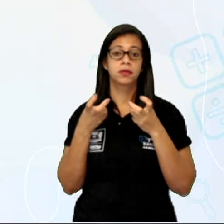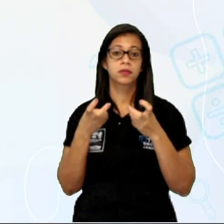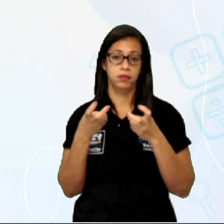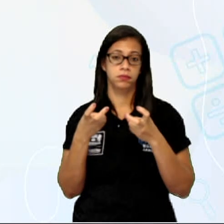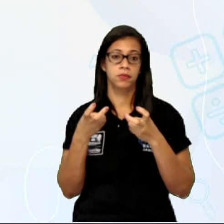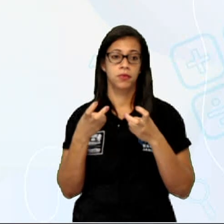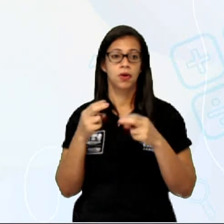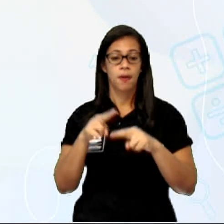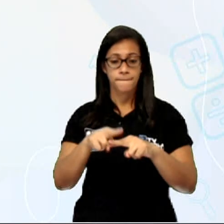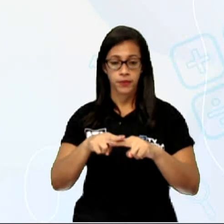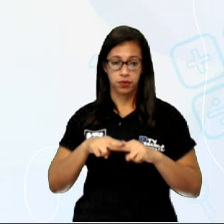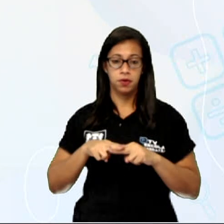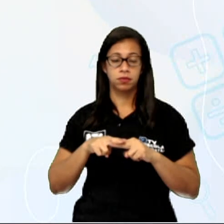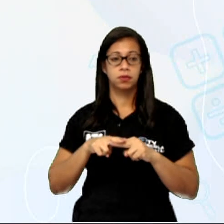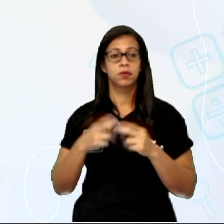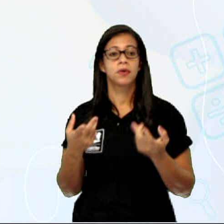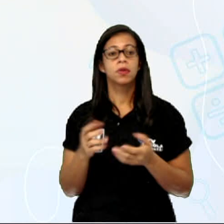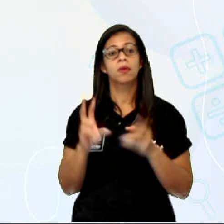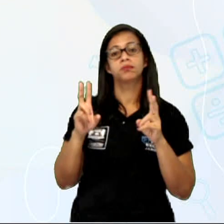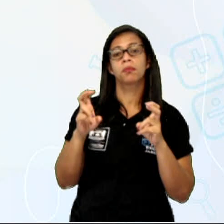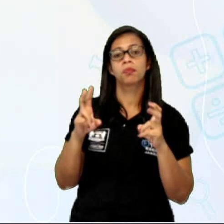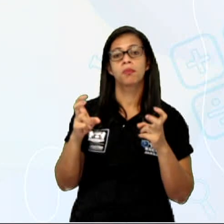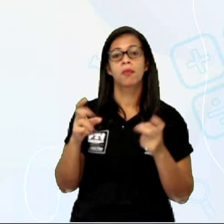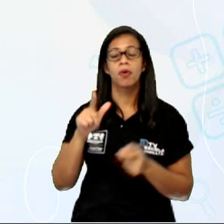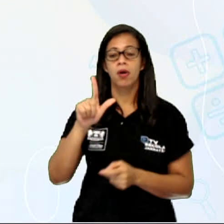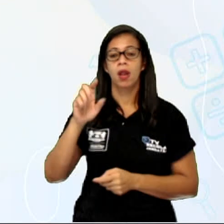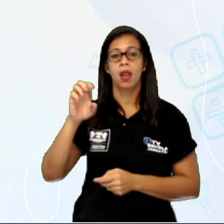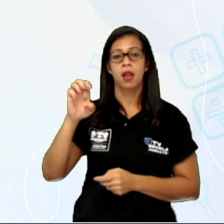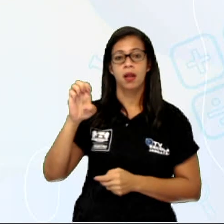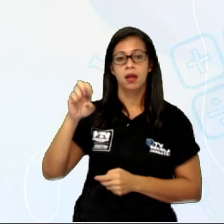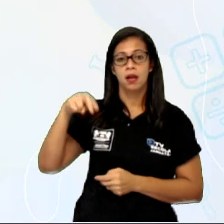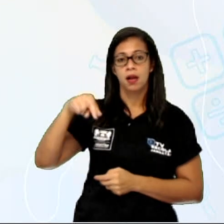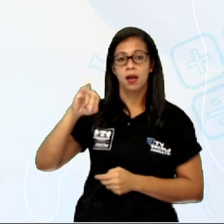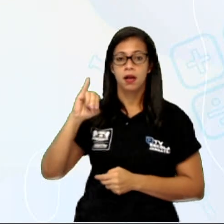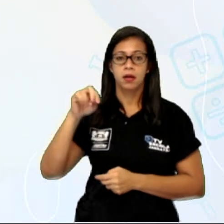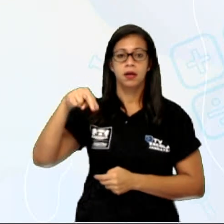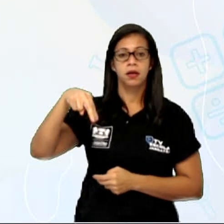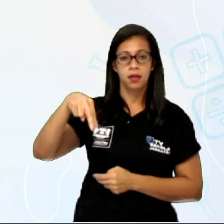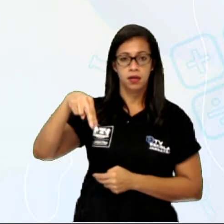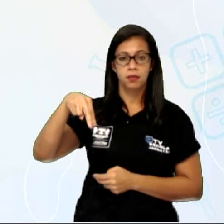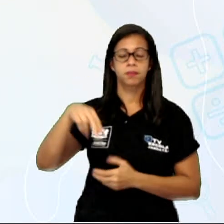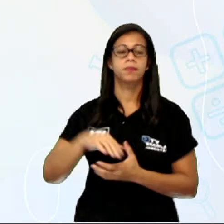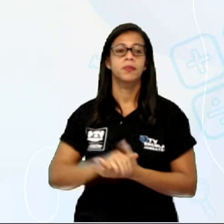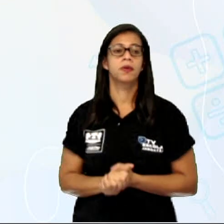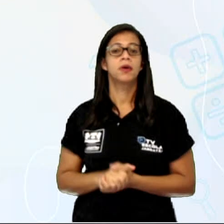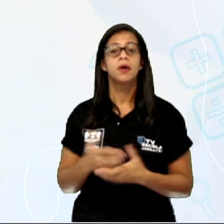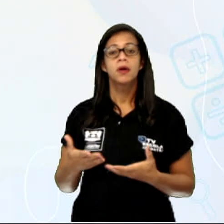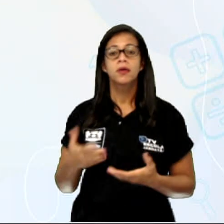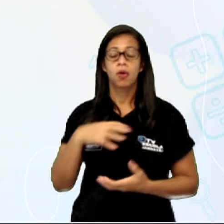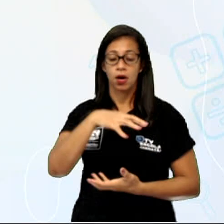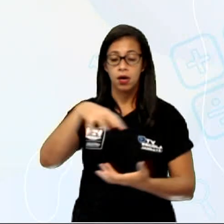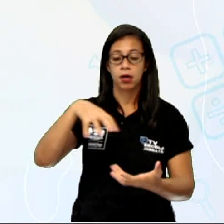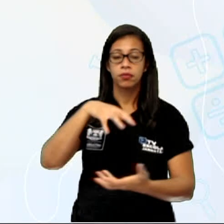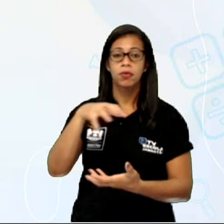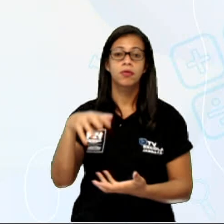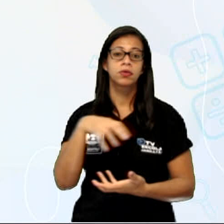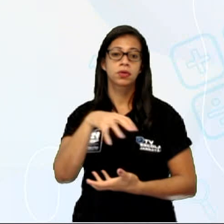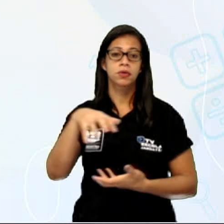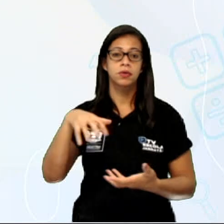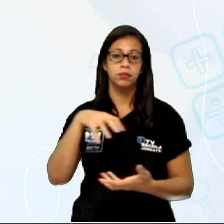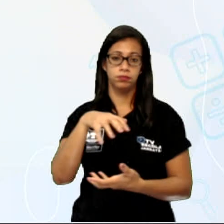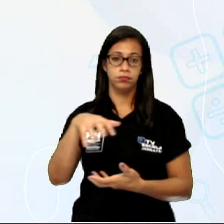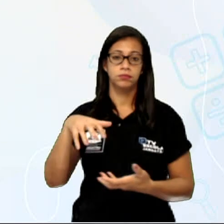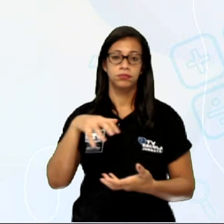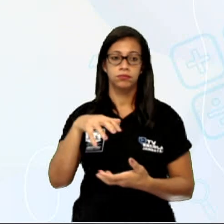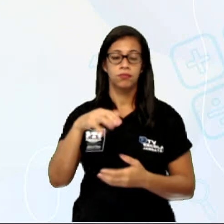a partir deste momento, a revolução ela vai ganhar um outro estágio, né, que é a chamada Revolução Bolchevique,